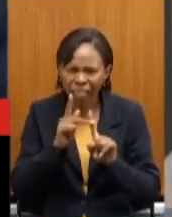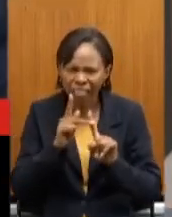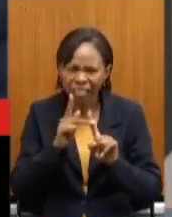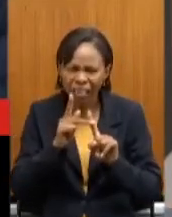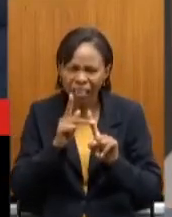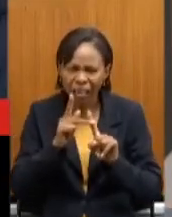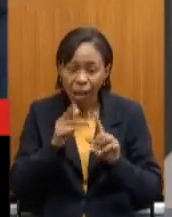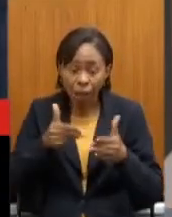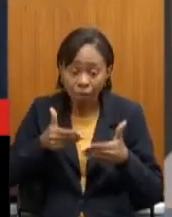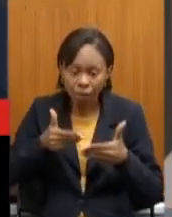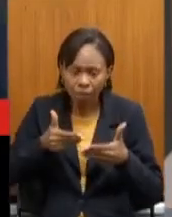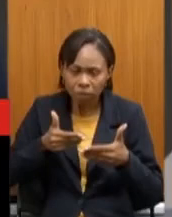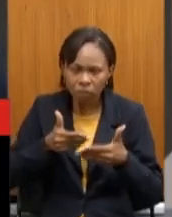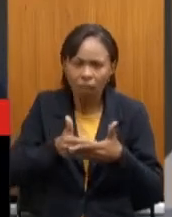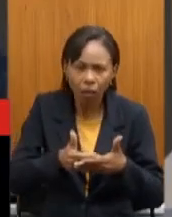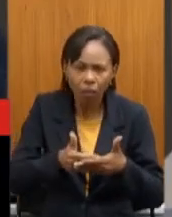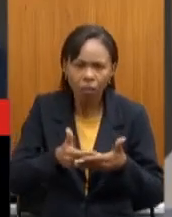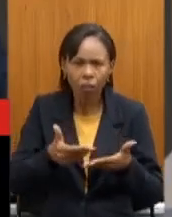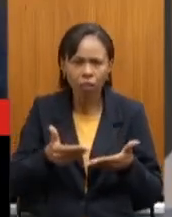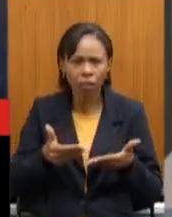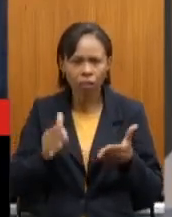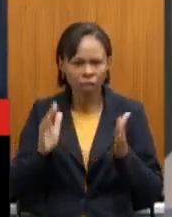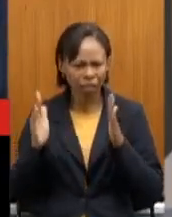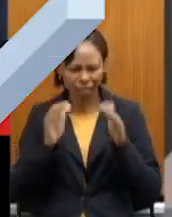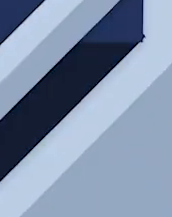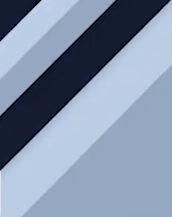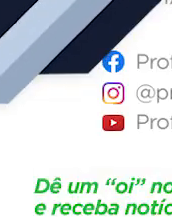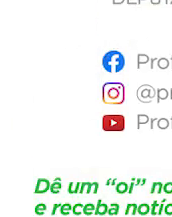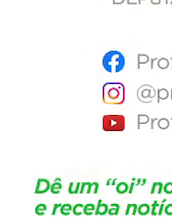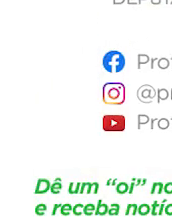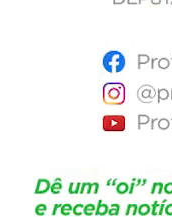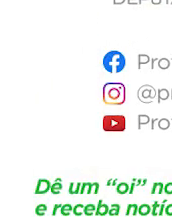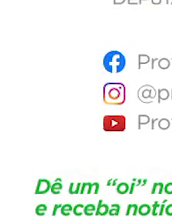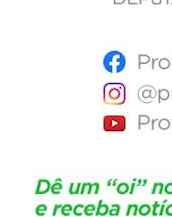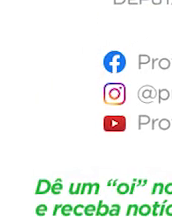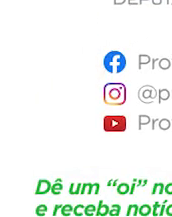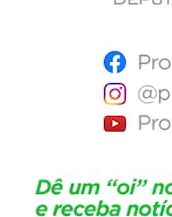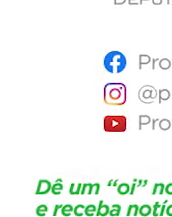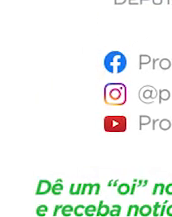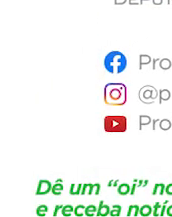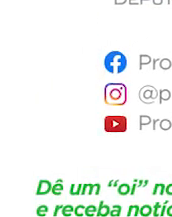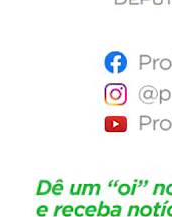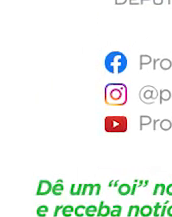em meio a essa pandemia obrigado seu presidente